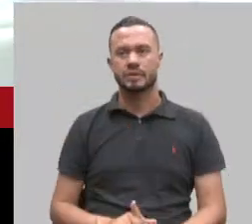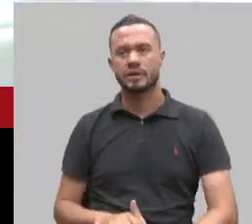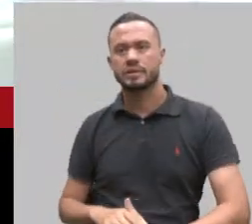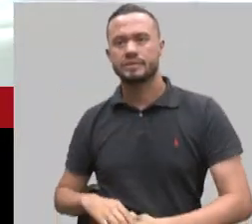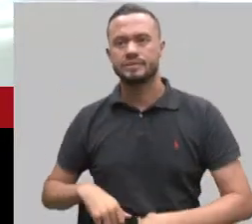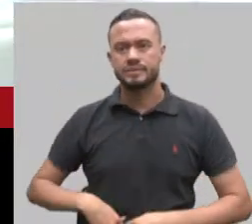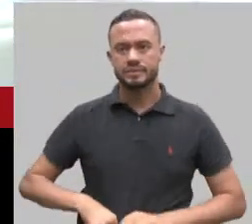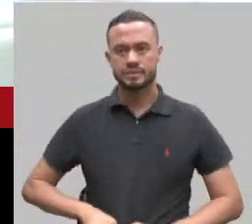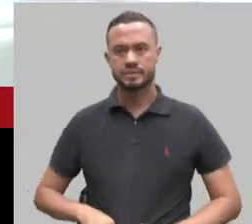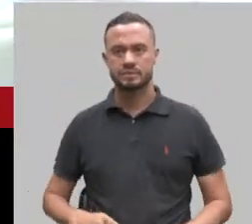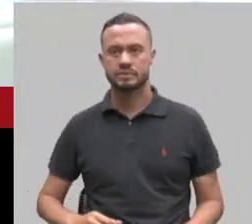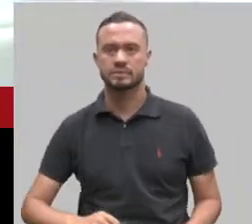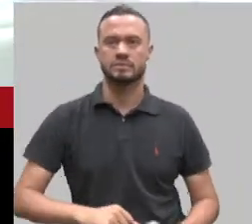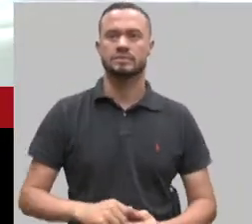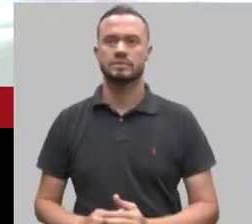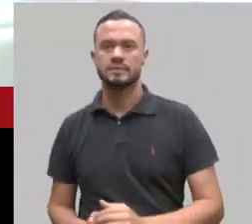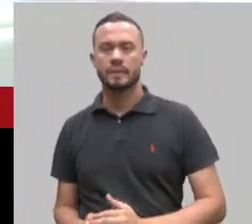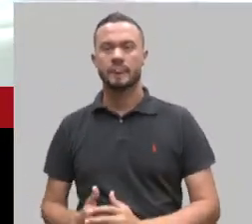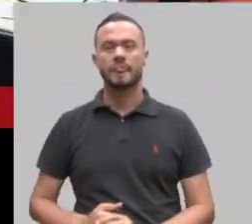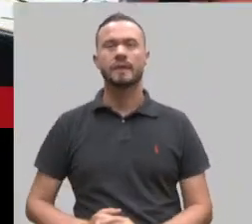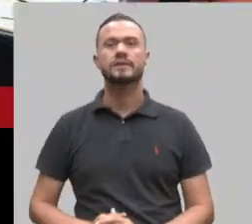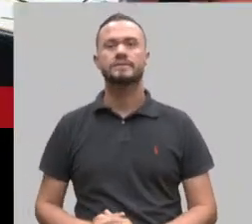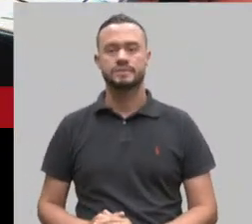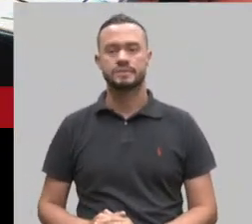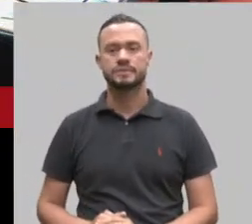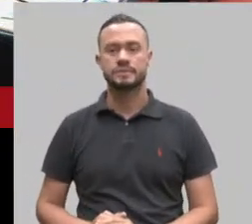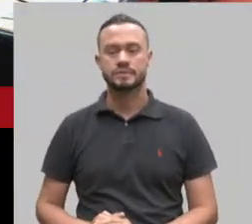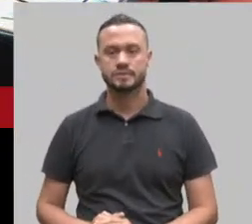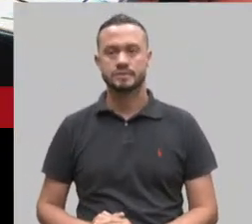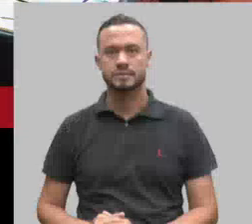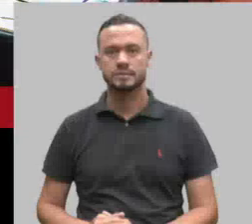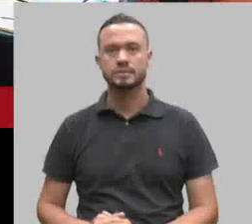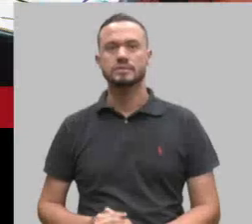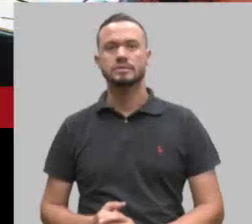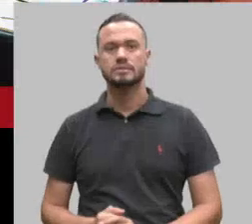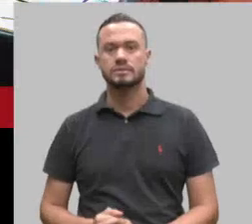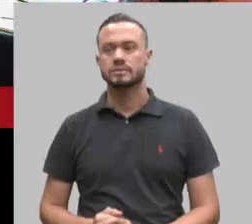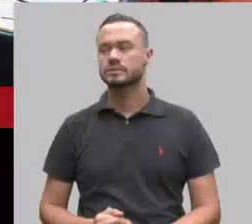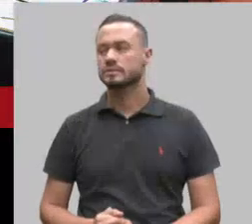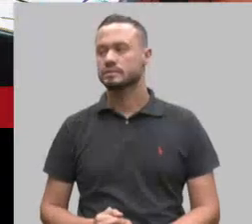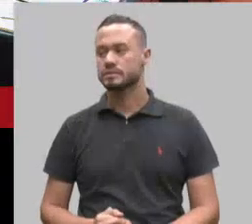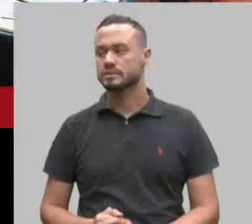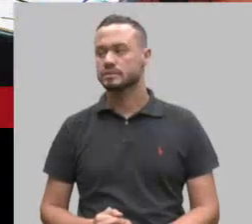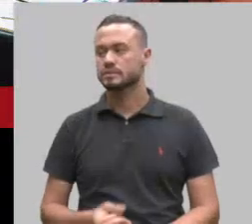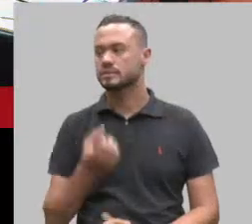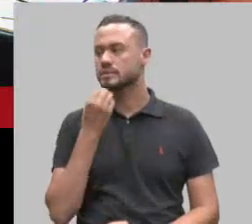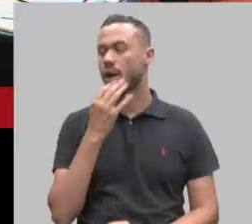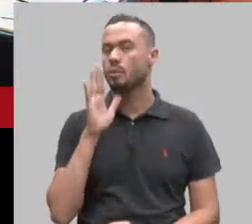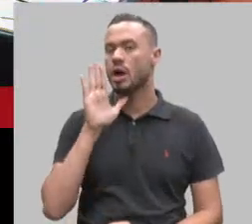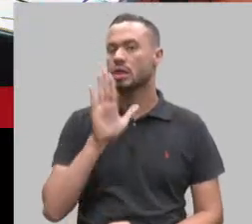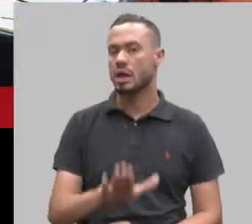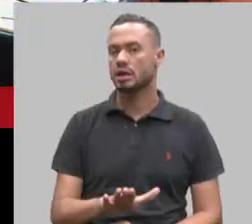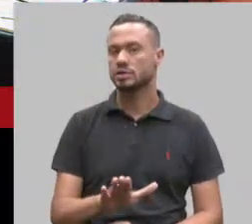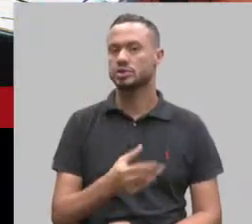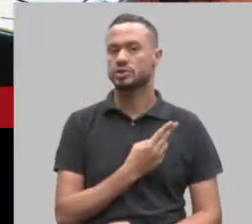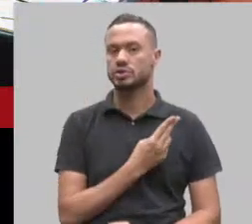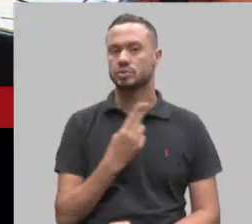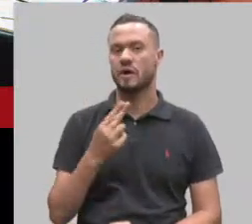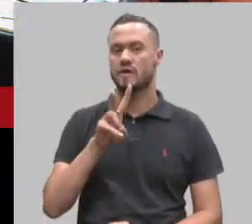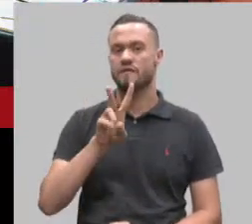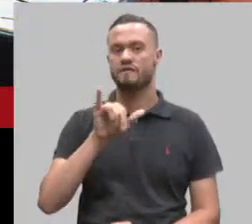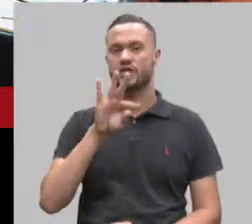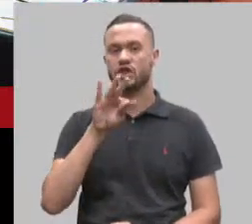obrigado você pode falar é boa tarde eu sou a Ana Victória de São